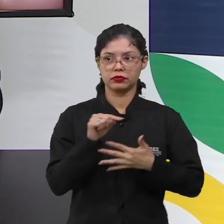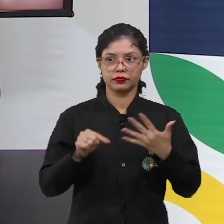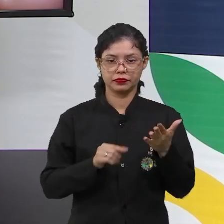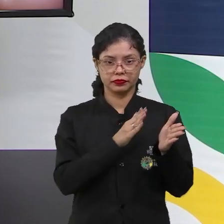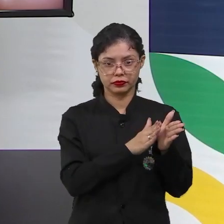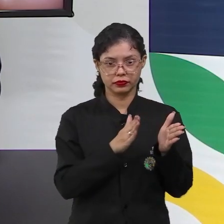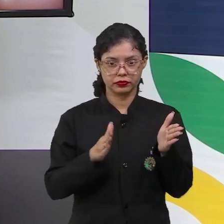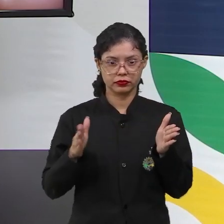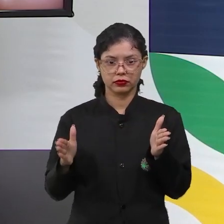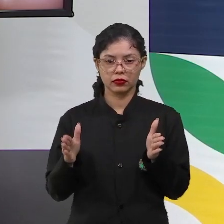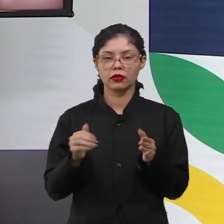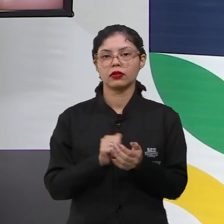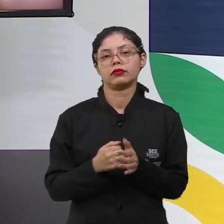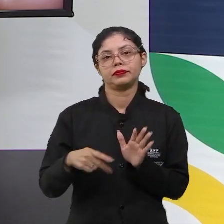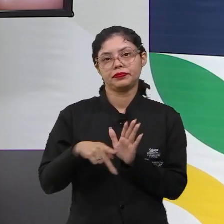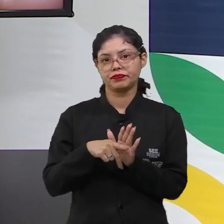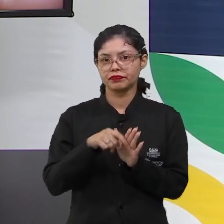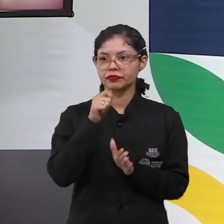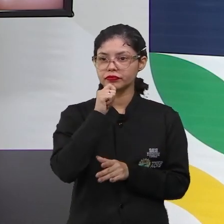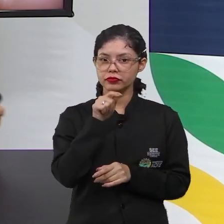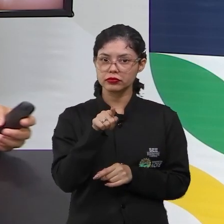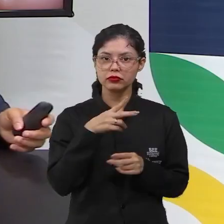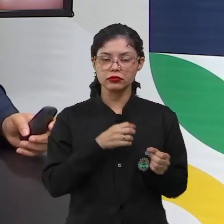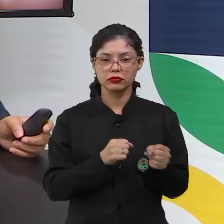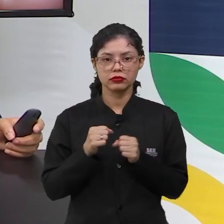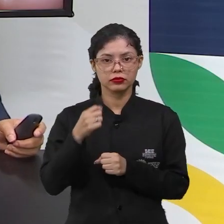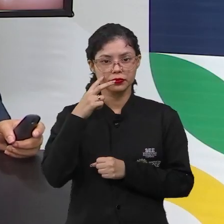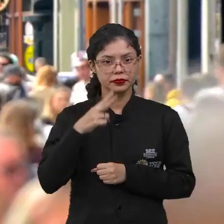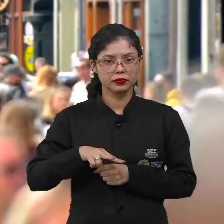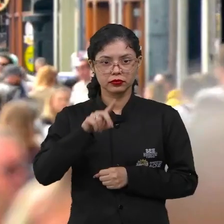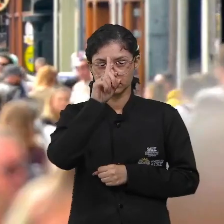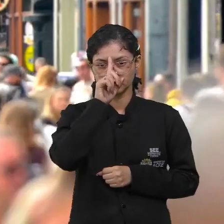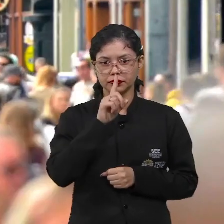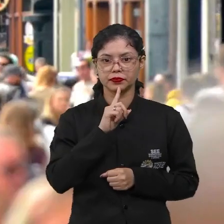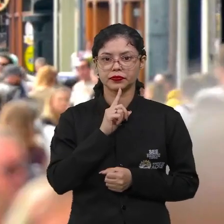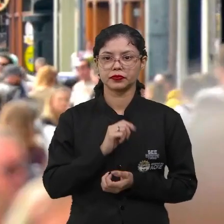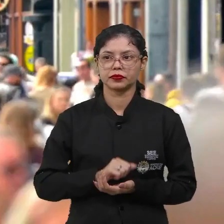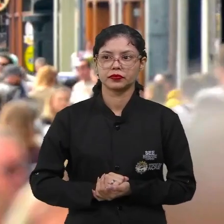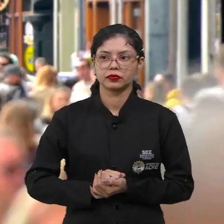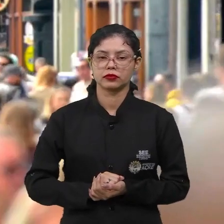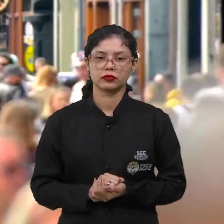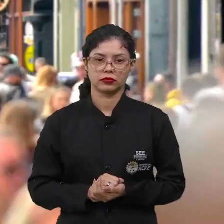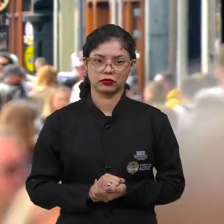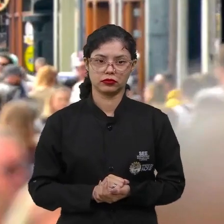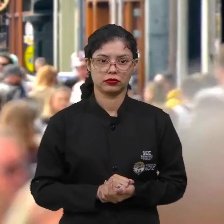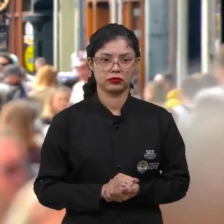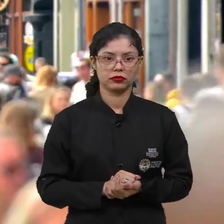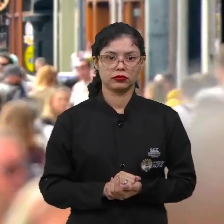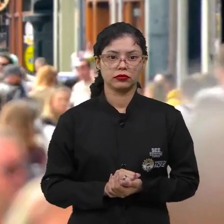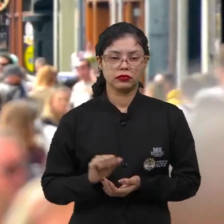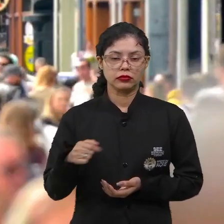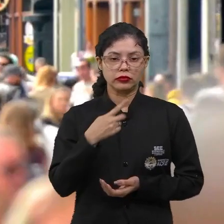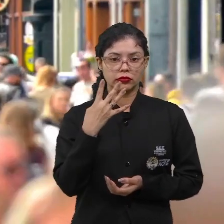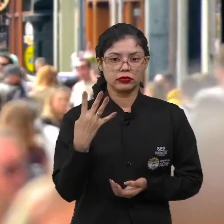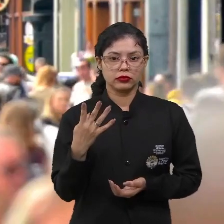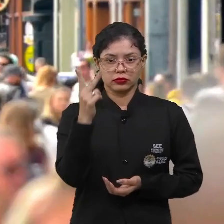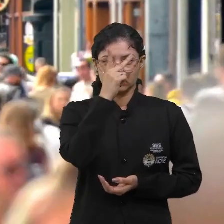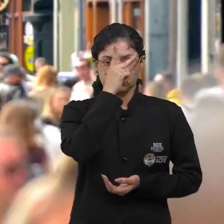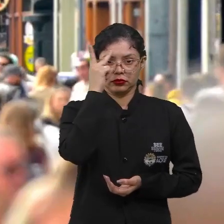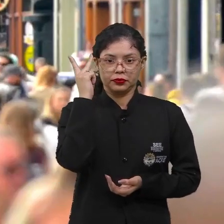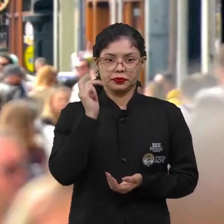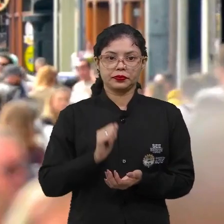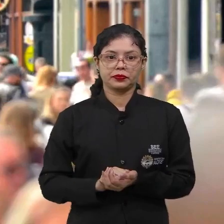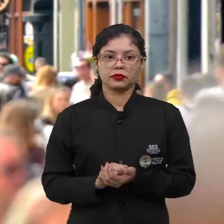ordens, e é justamente o que nós podemos aí observar juntos na imagem. Vejam só, olha a quantidade de